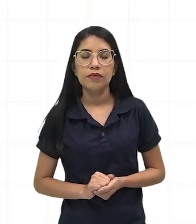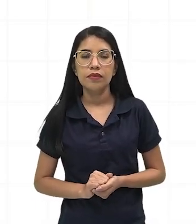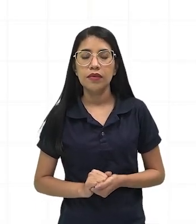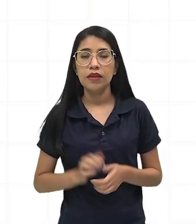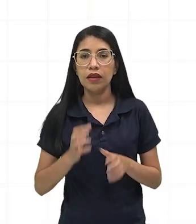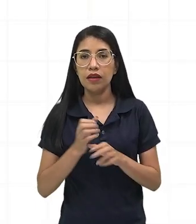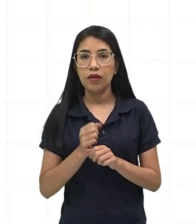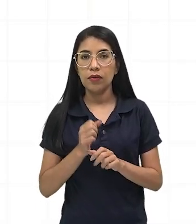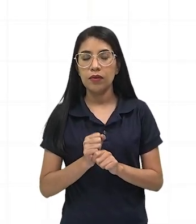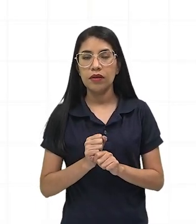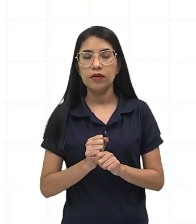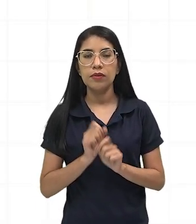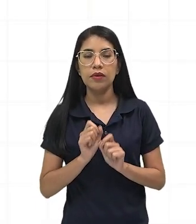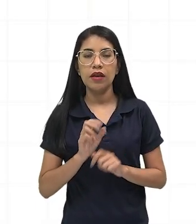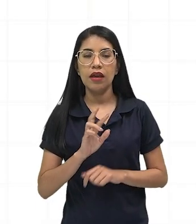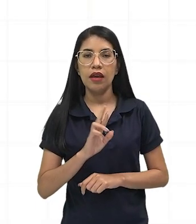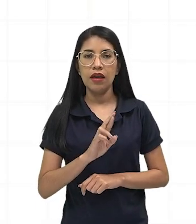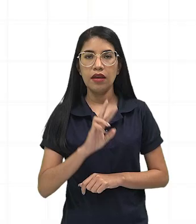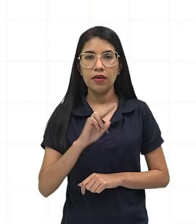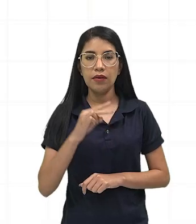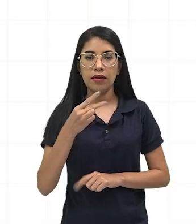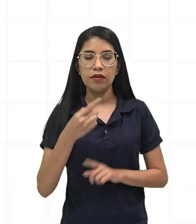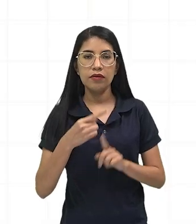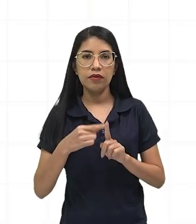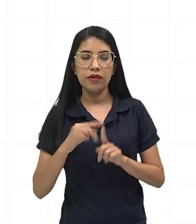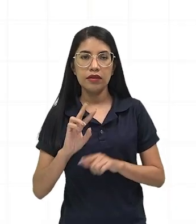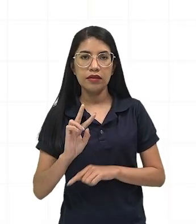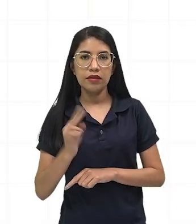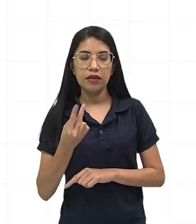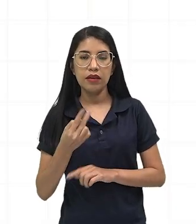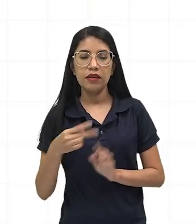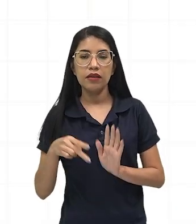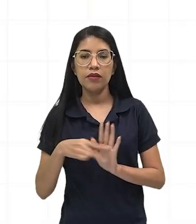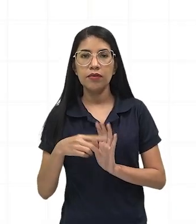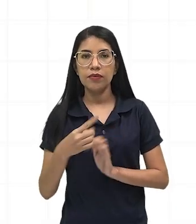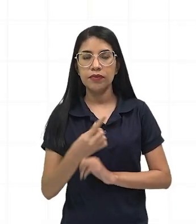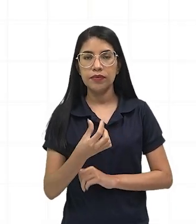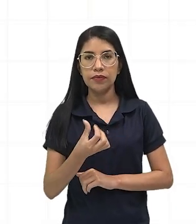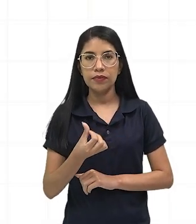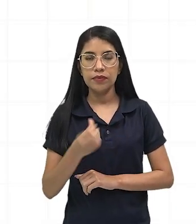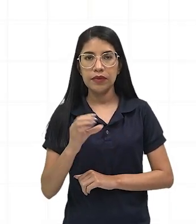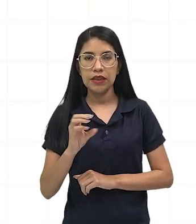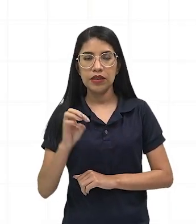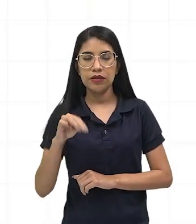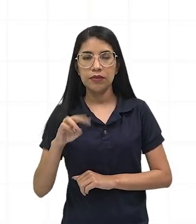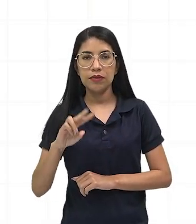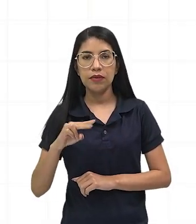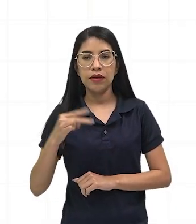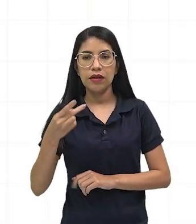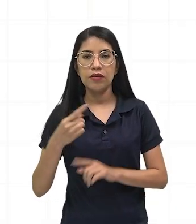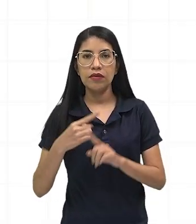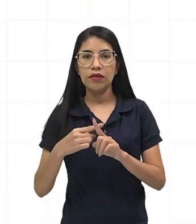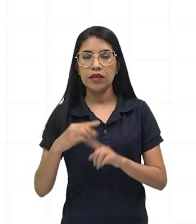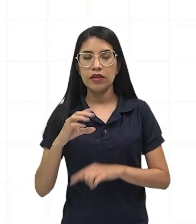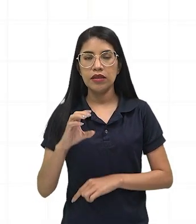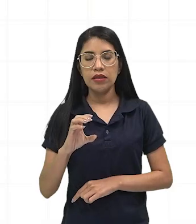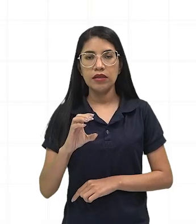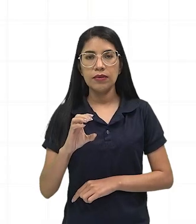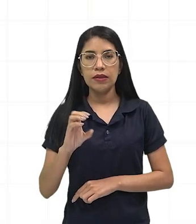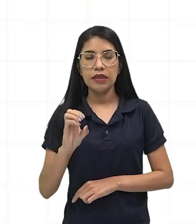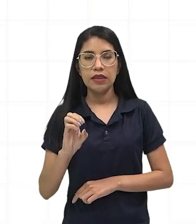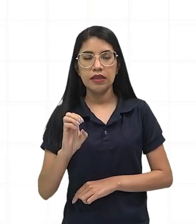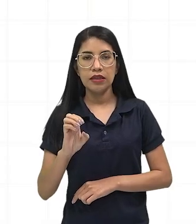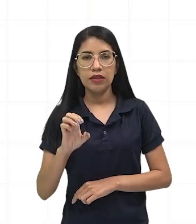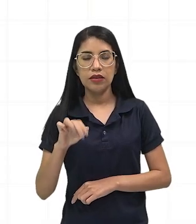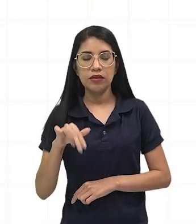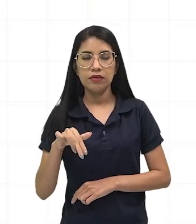ó. 16 centímetros ao quadrado vezes 5 centímetros. Isso aqui